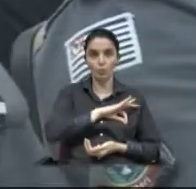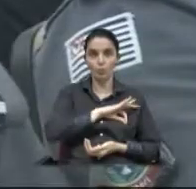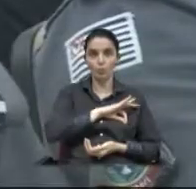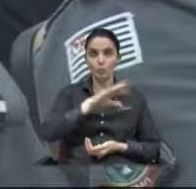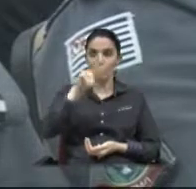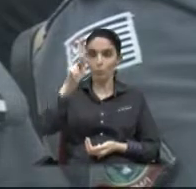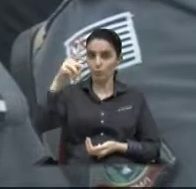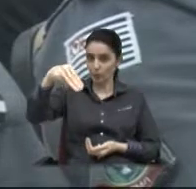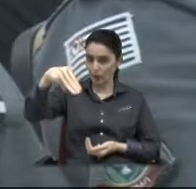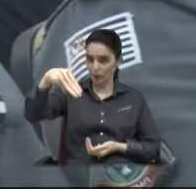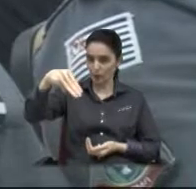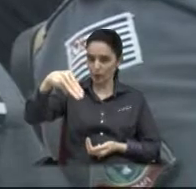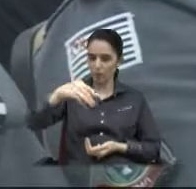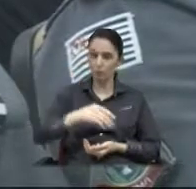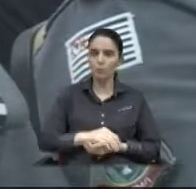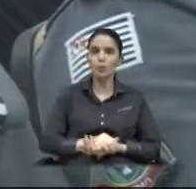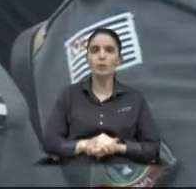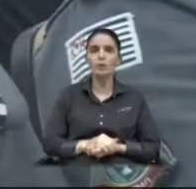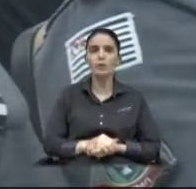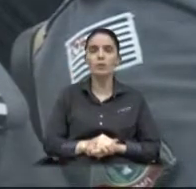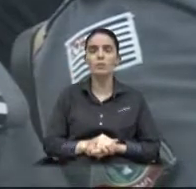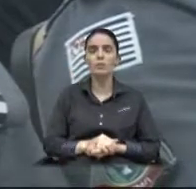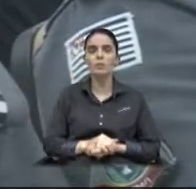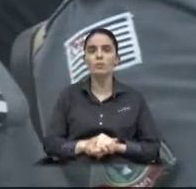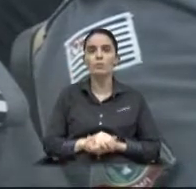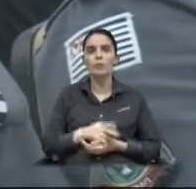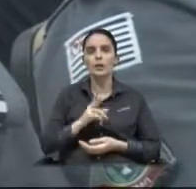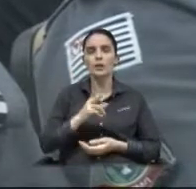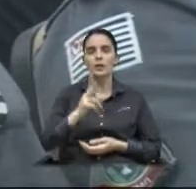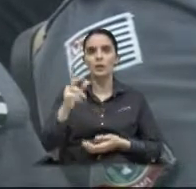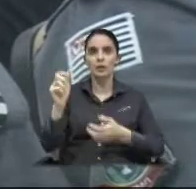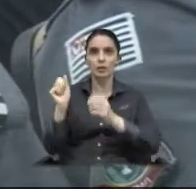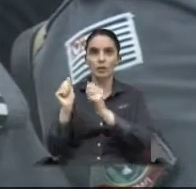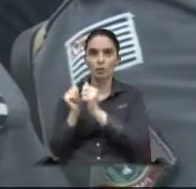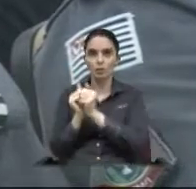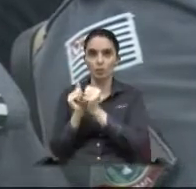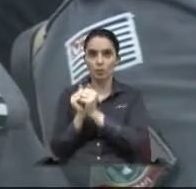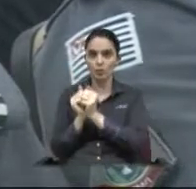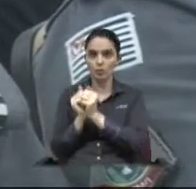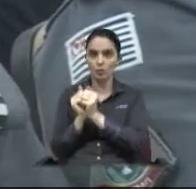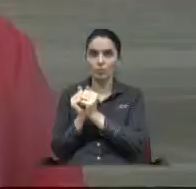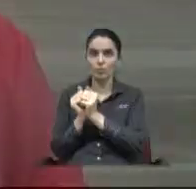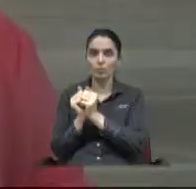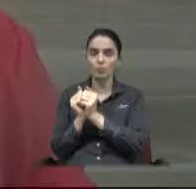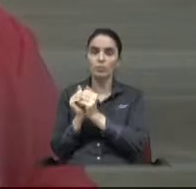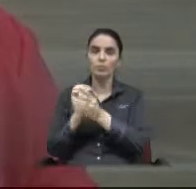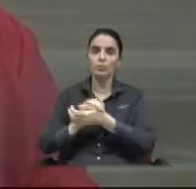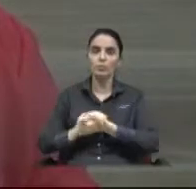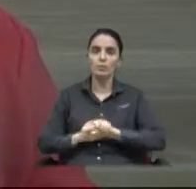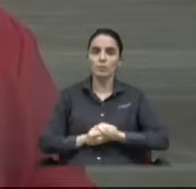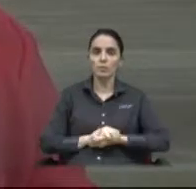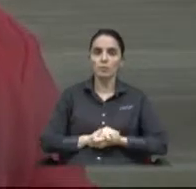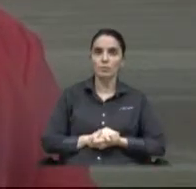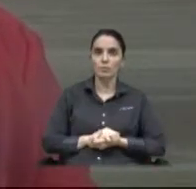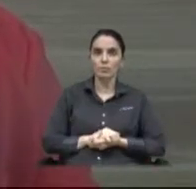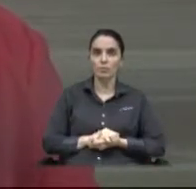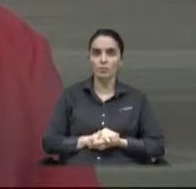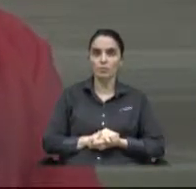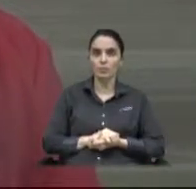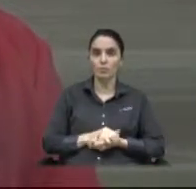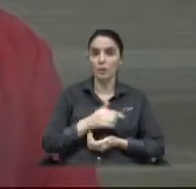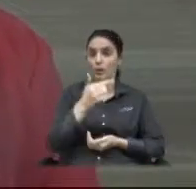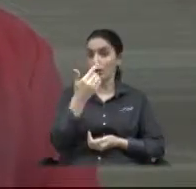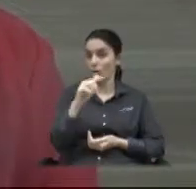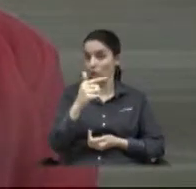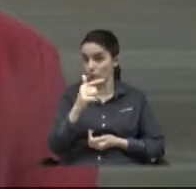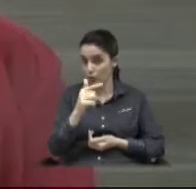respeito ea parceria de sentença sem a polícia militar muitos dos projetos